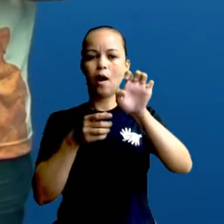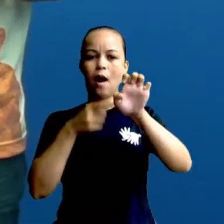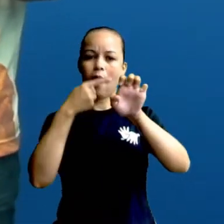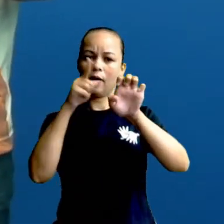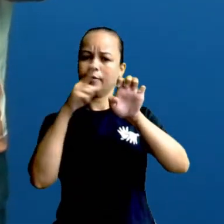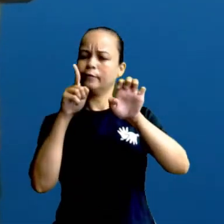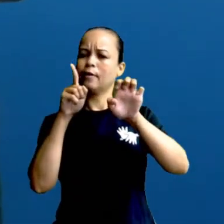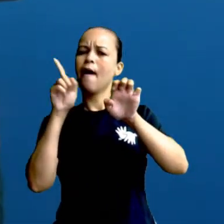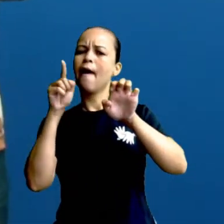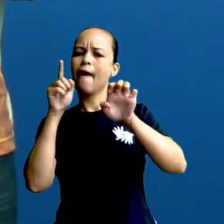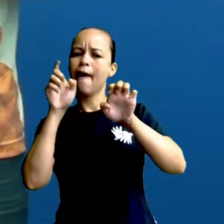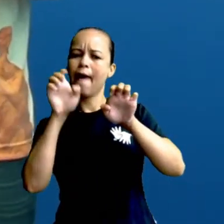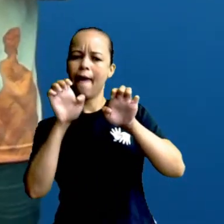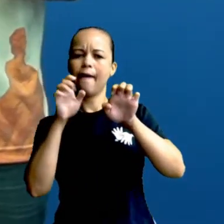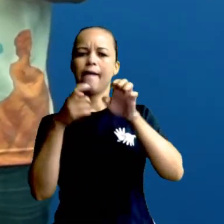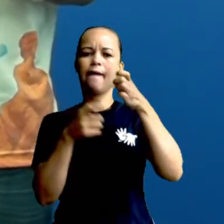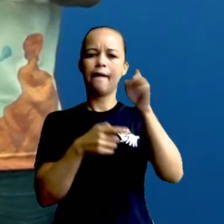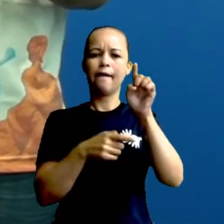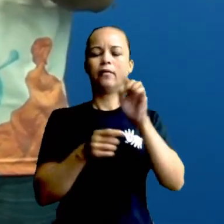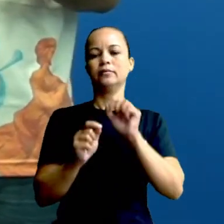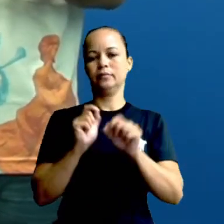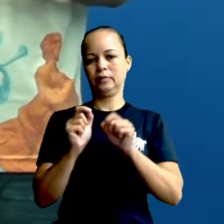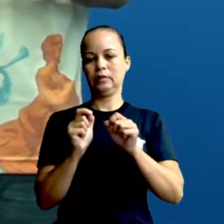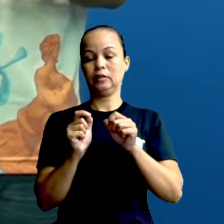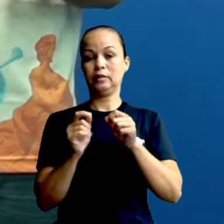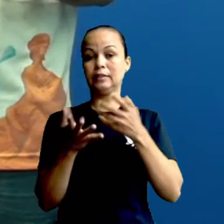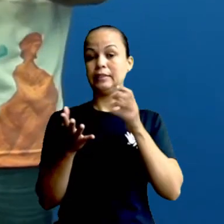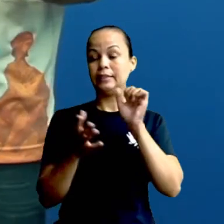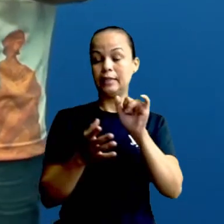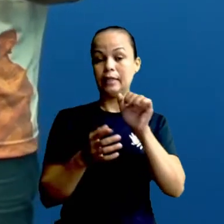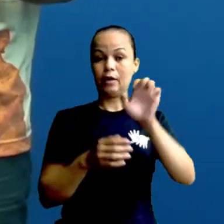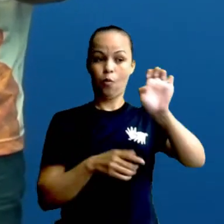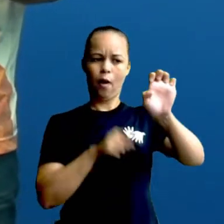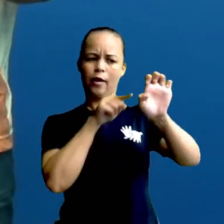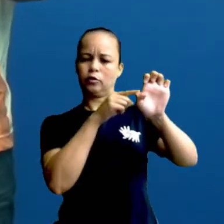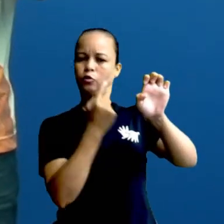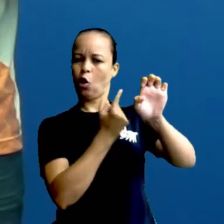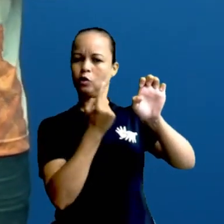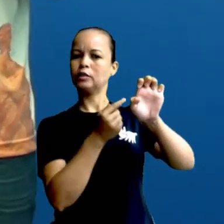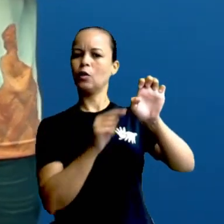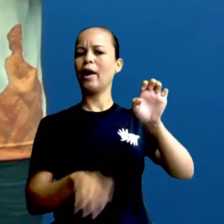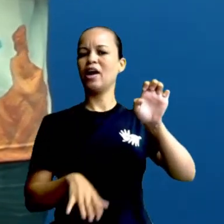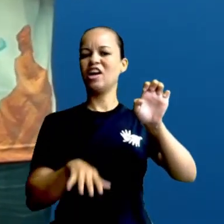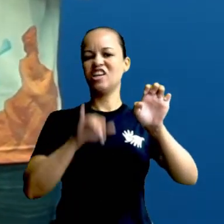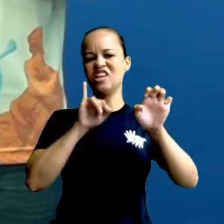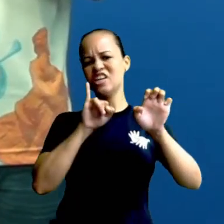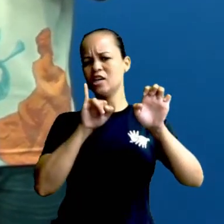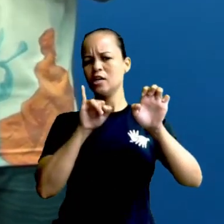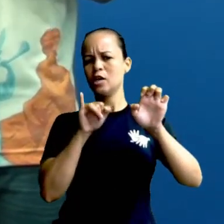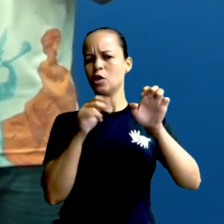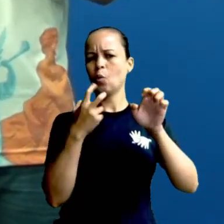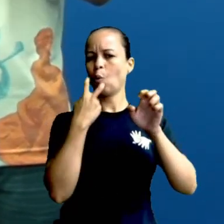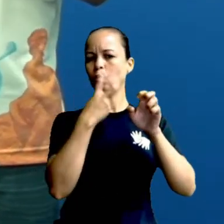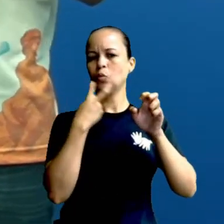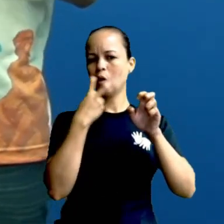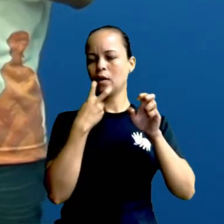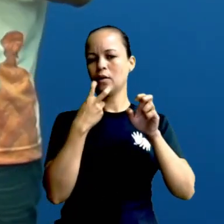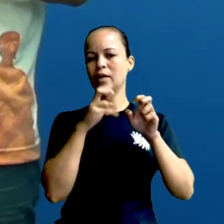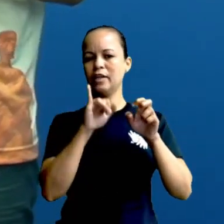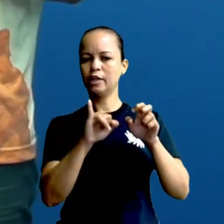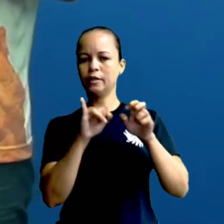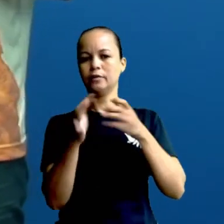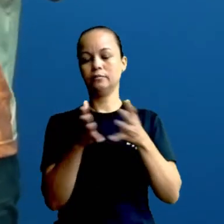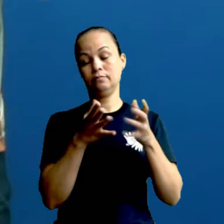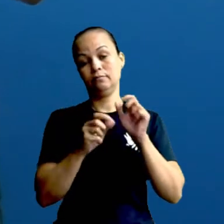continua com som de é mas sem o acento ela vai ter o som de em e tá tendo aí formando eu